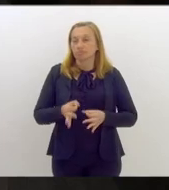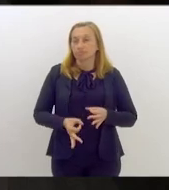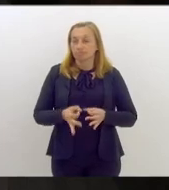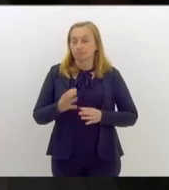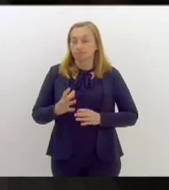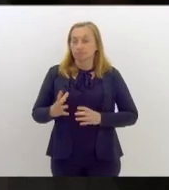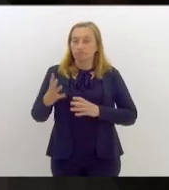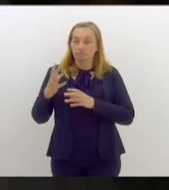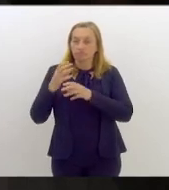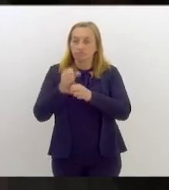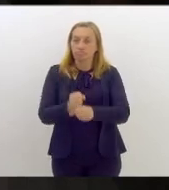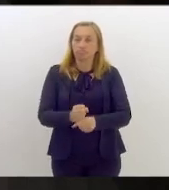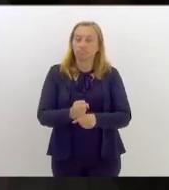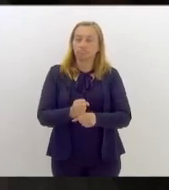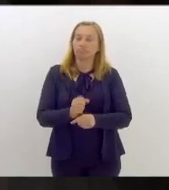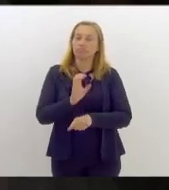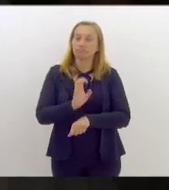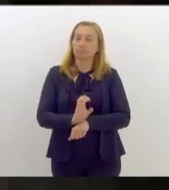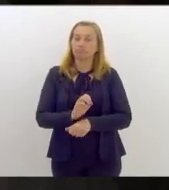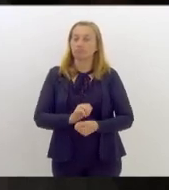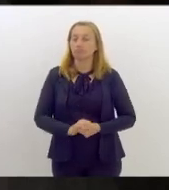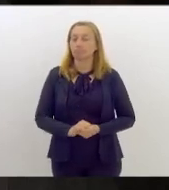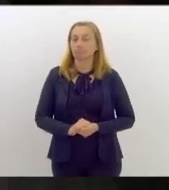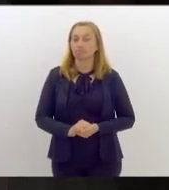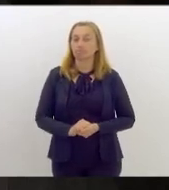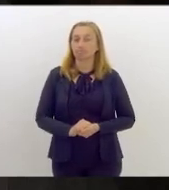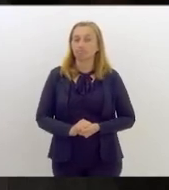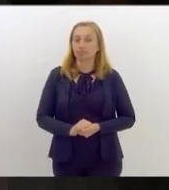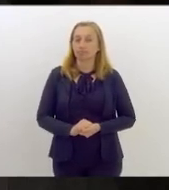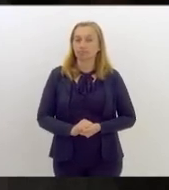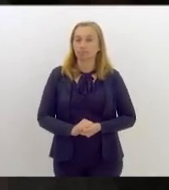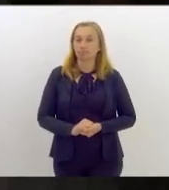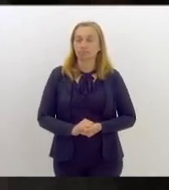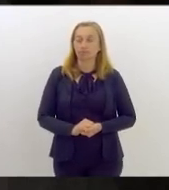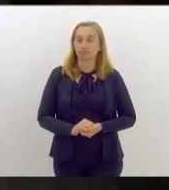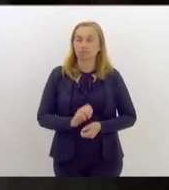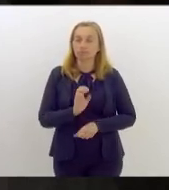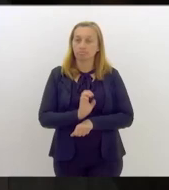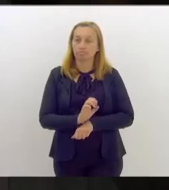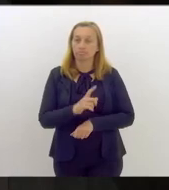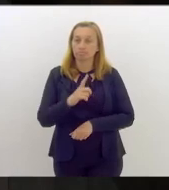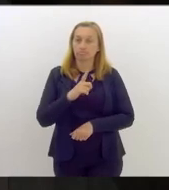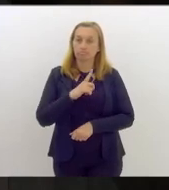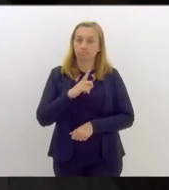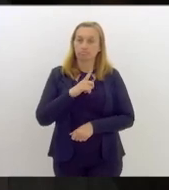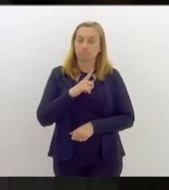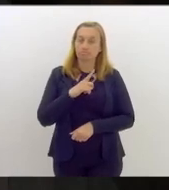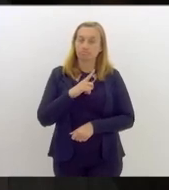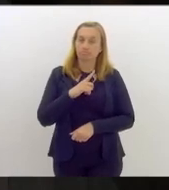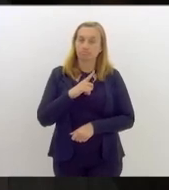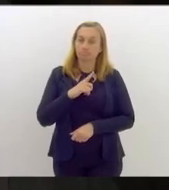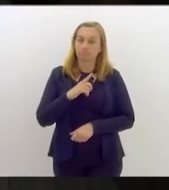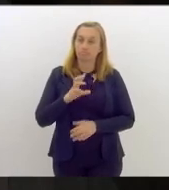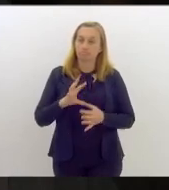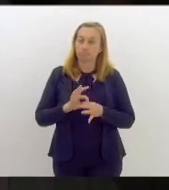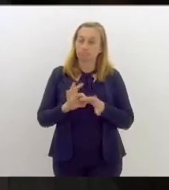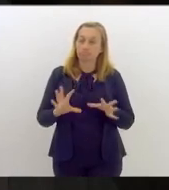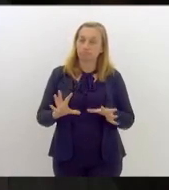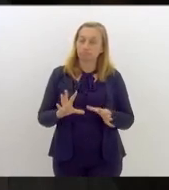Estado, arguindo se o Estado tinha autoridade